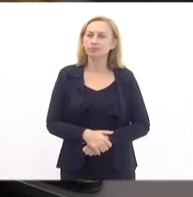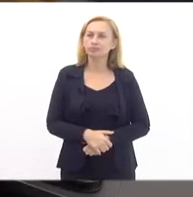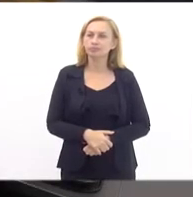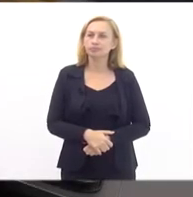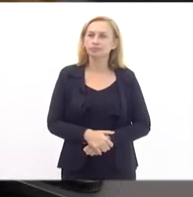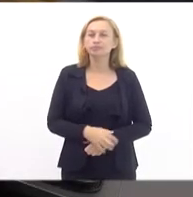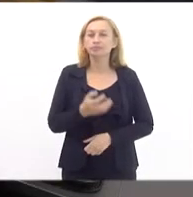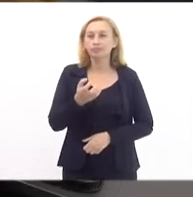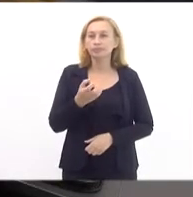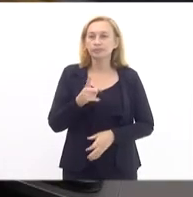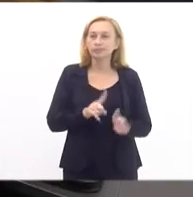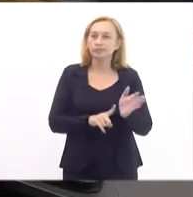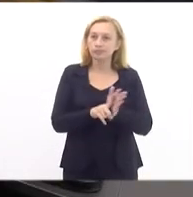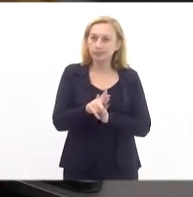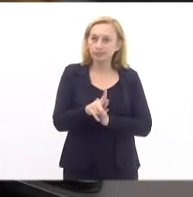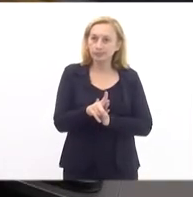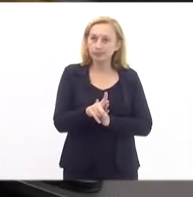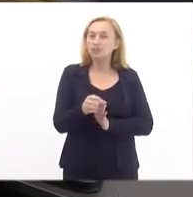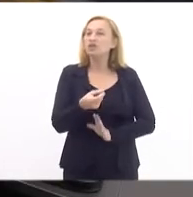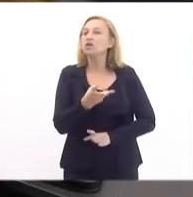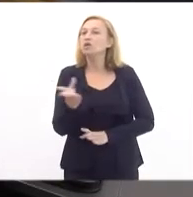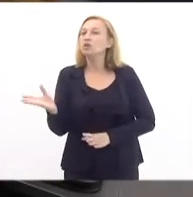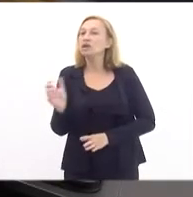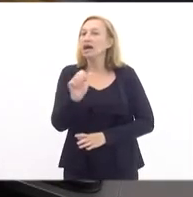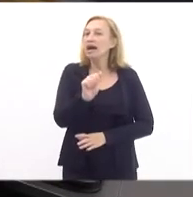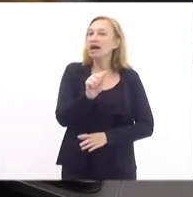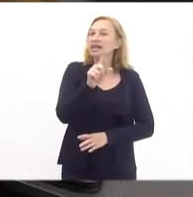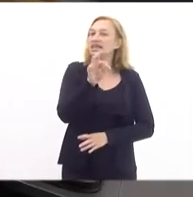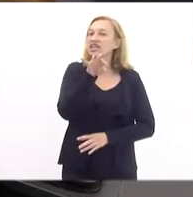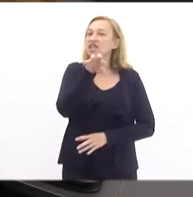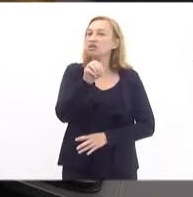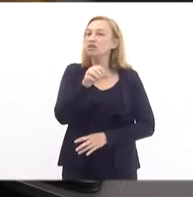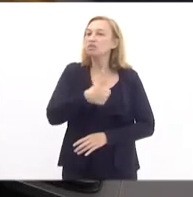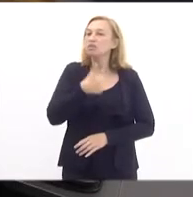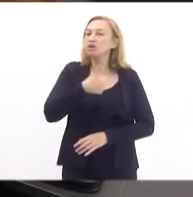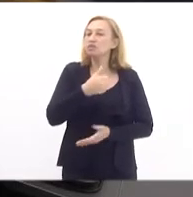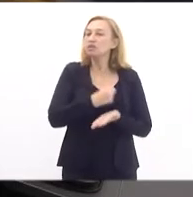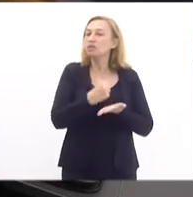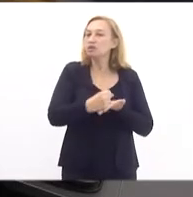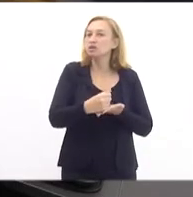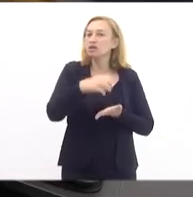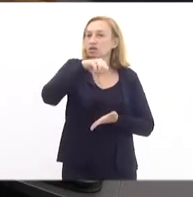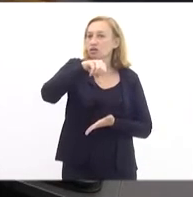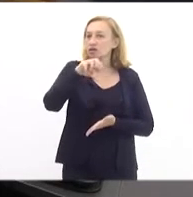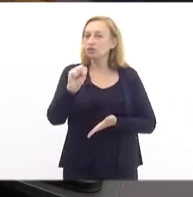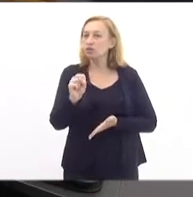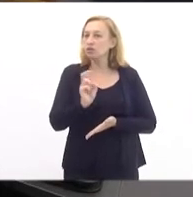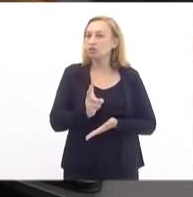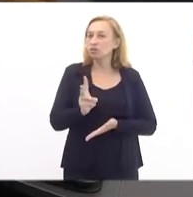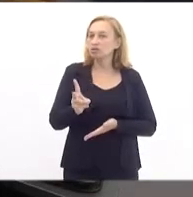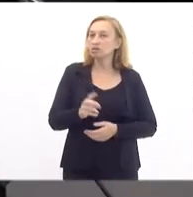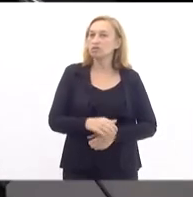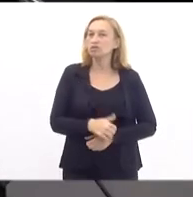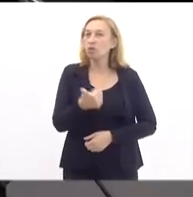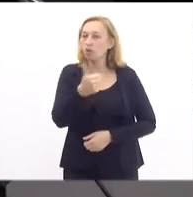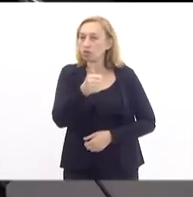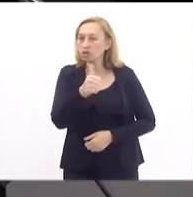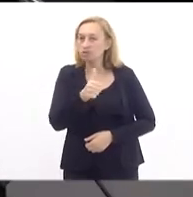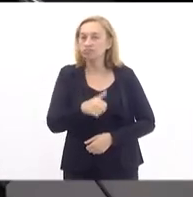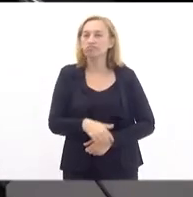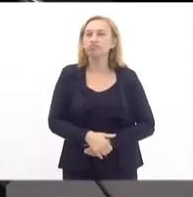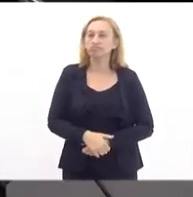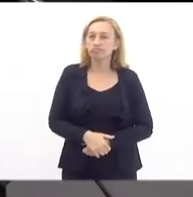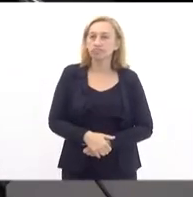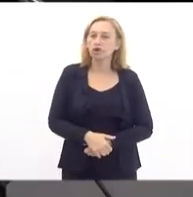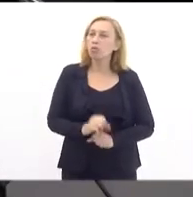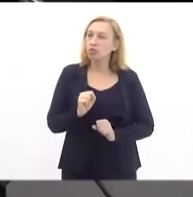Eu queria fazer essa pergunta. Quantos aditivos tem nesse primeiro contrato de 98 e subsequente? 11. 11. Você